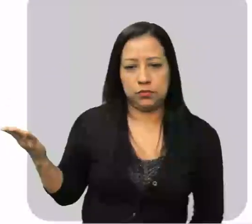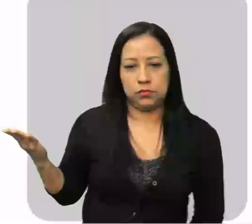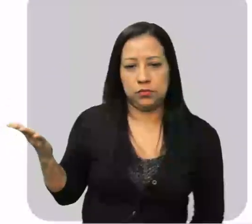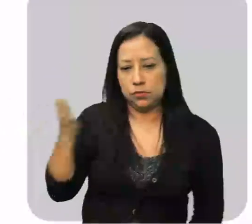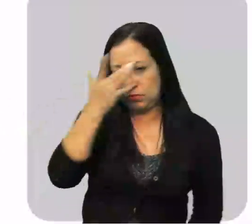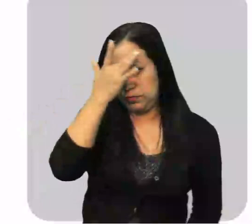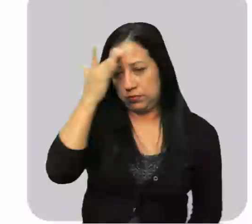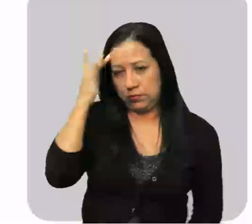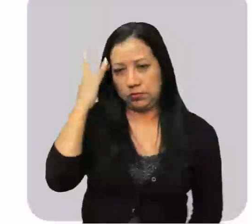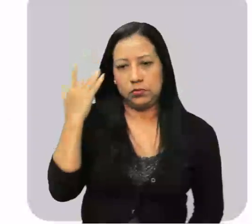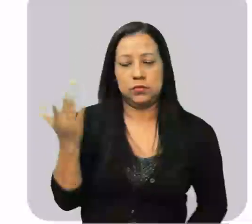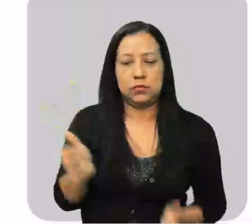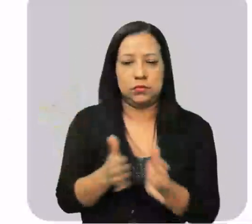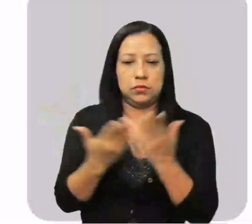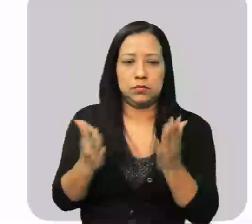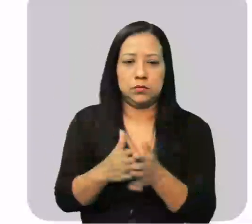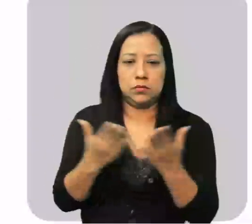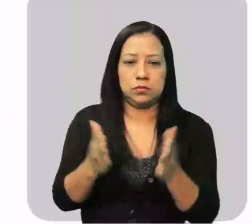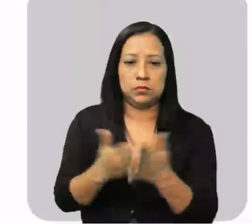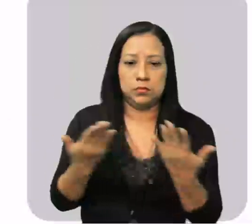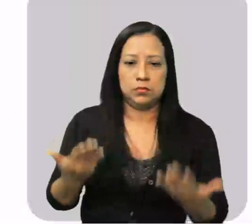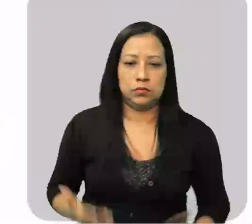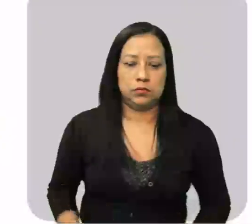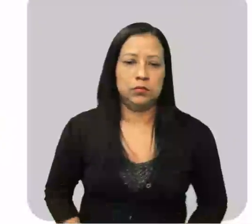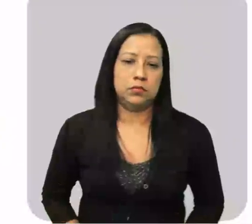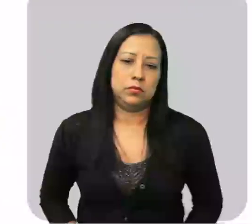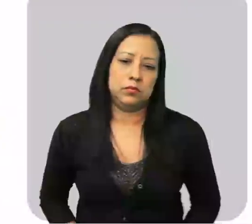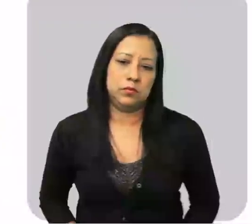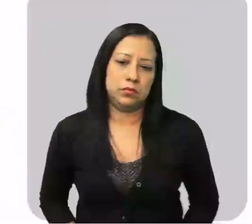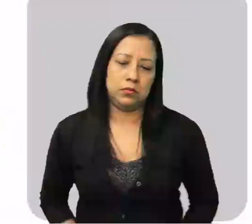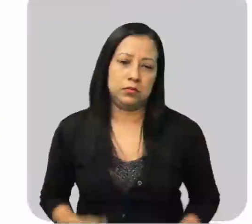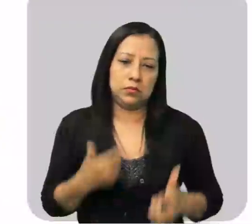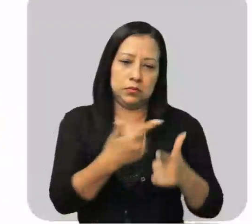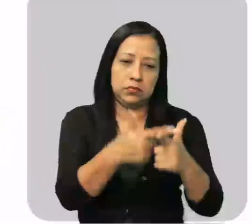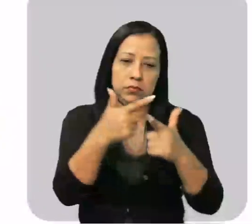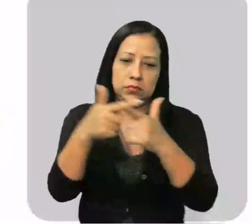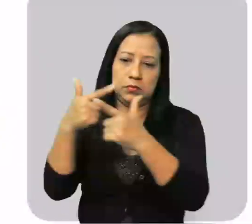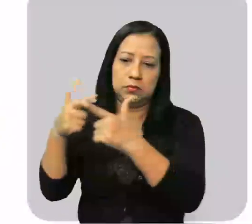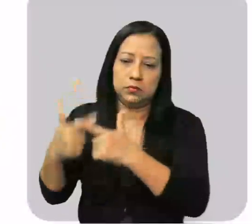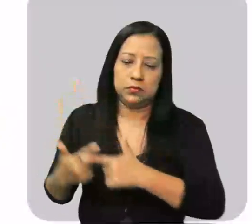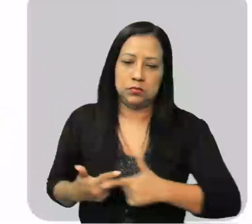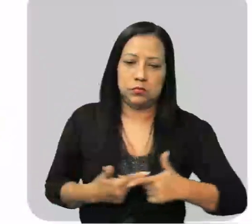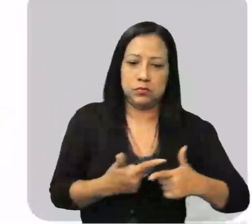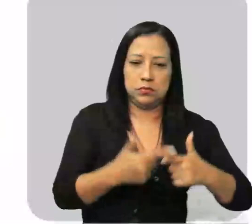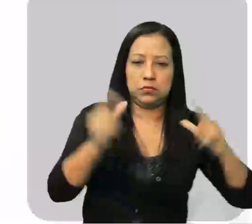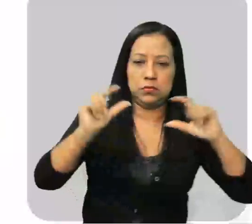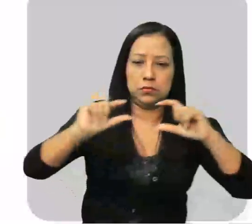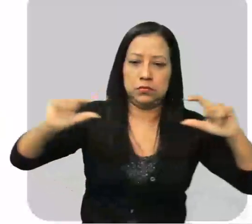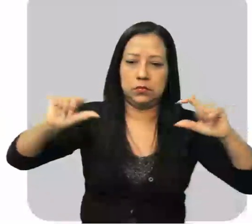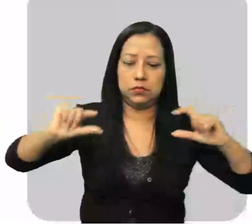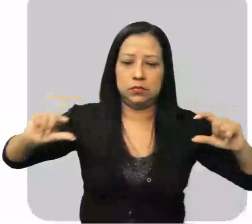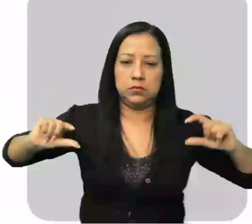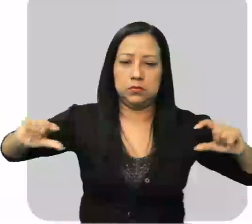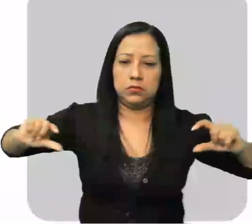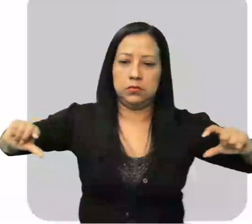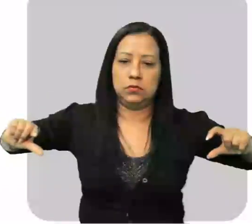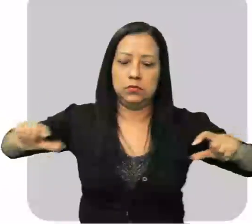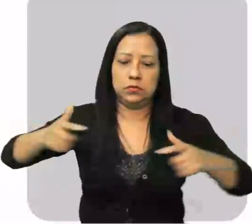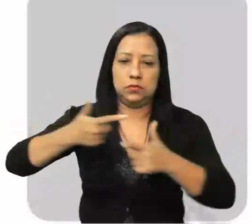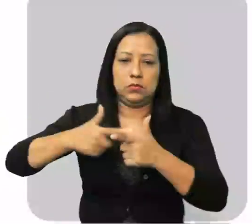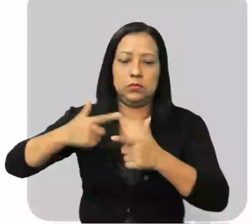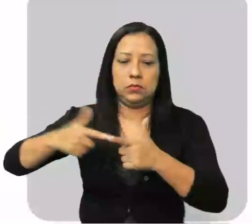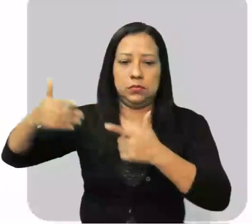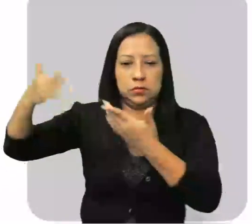aí, o mapa da violência aí, ó, você pode ver o povo pobre aí, né, um monte de arma apontada para eles, e está